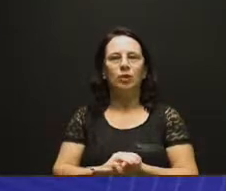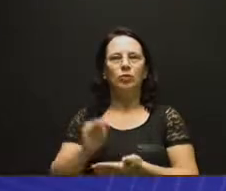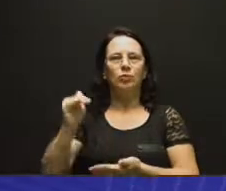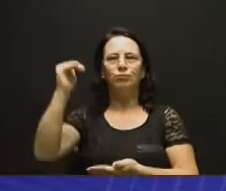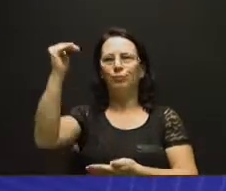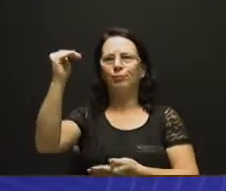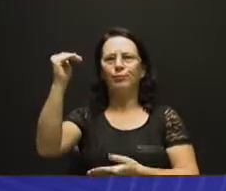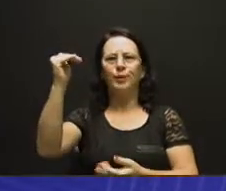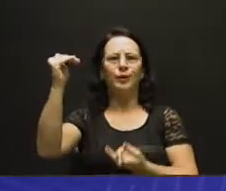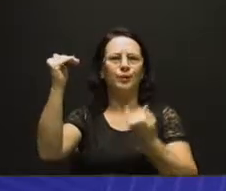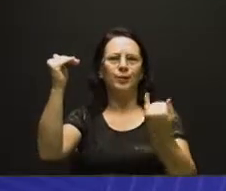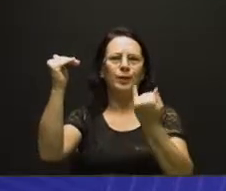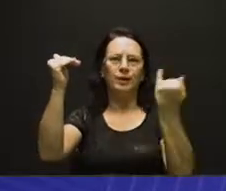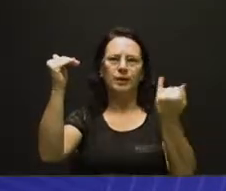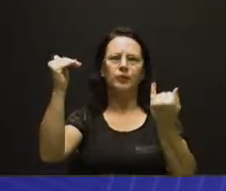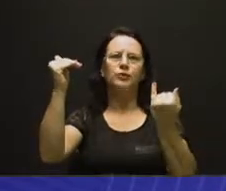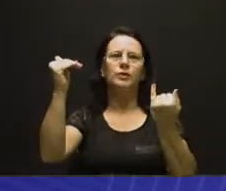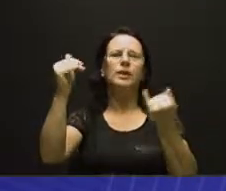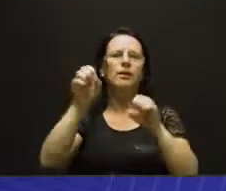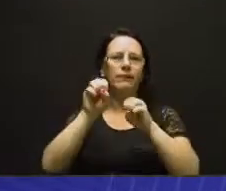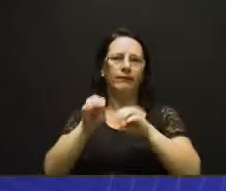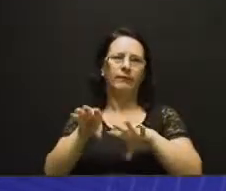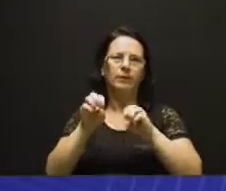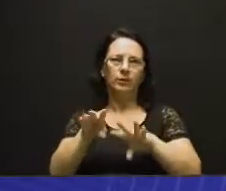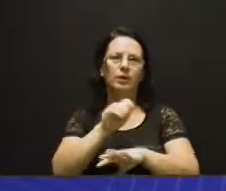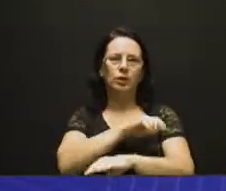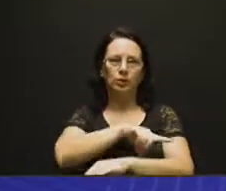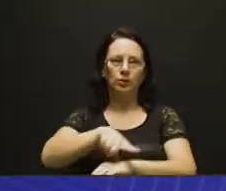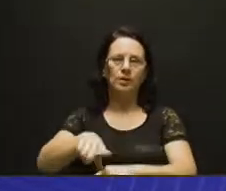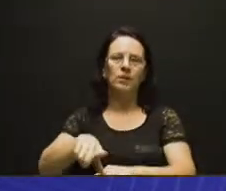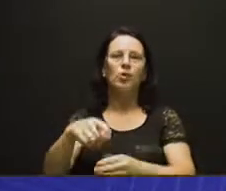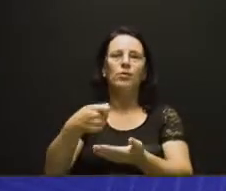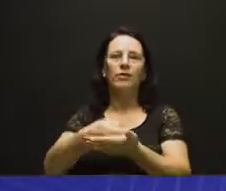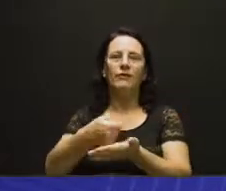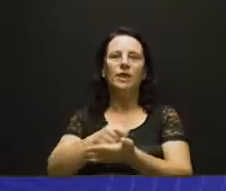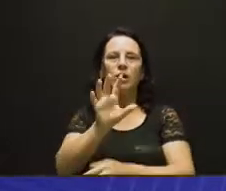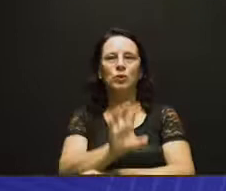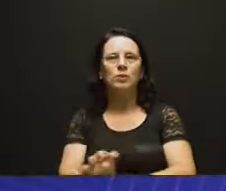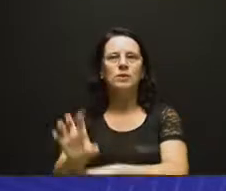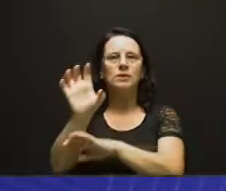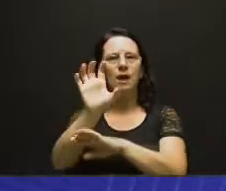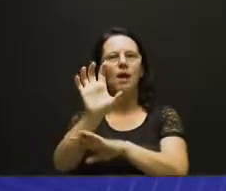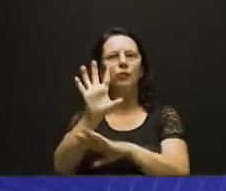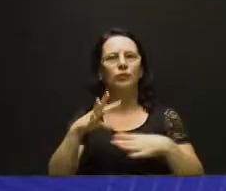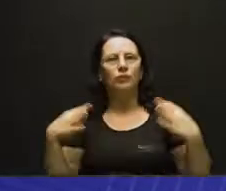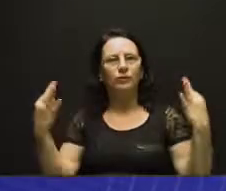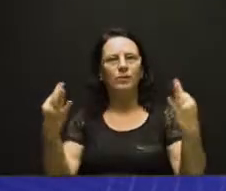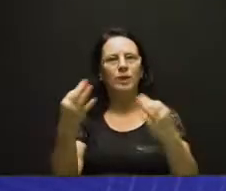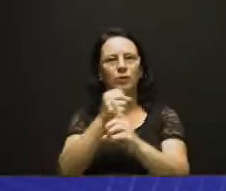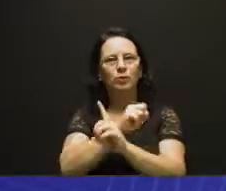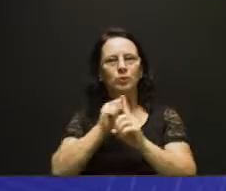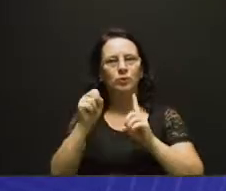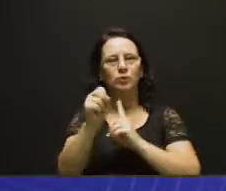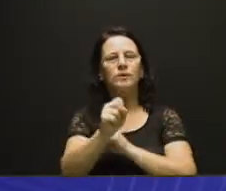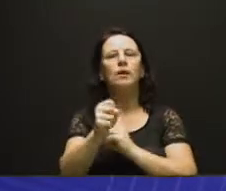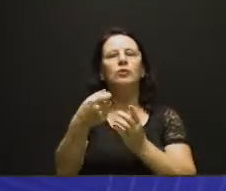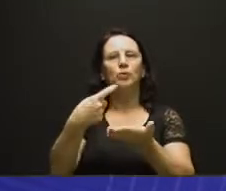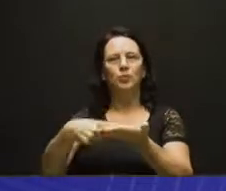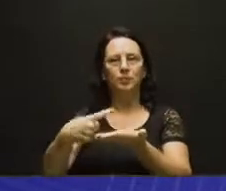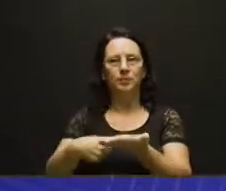importante que a educação ok e um dever do estado da família e de toda a sociedade pode